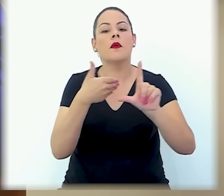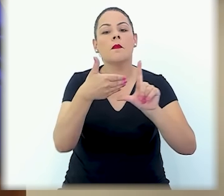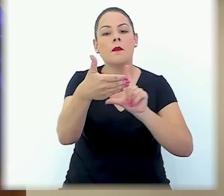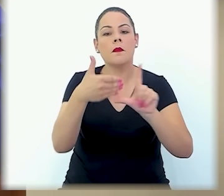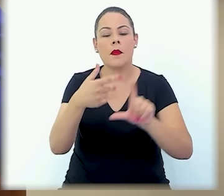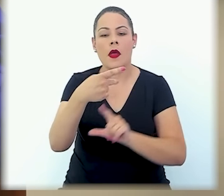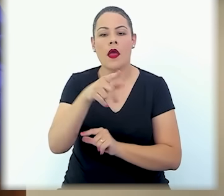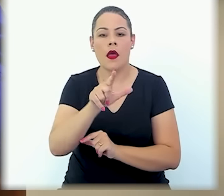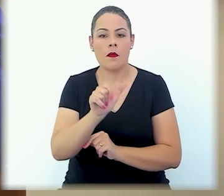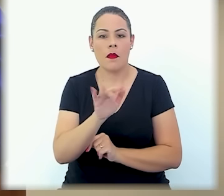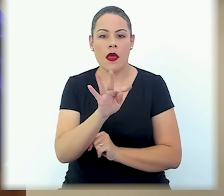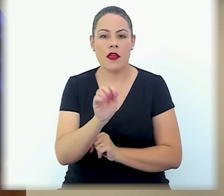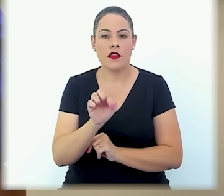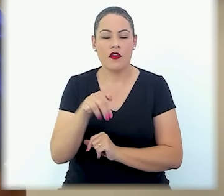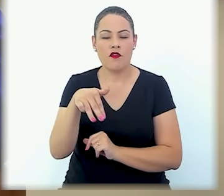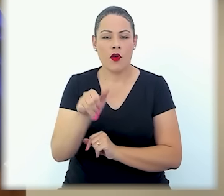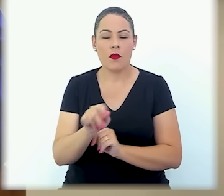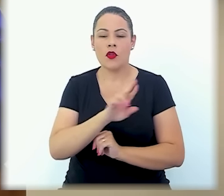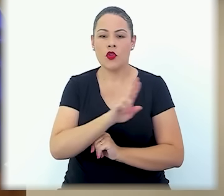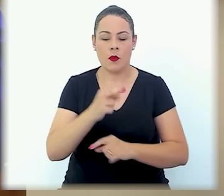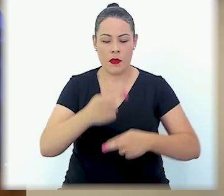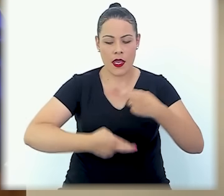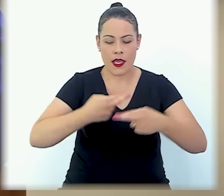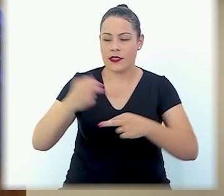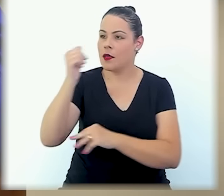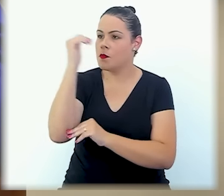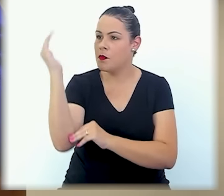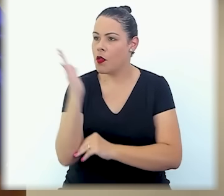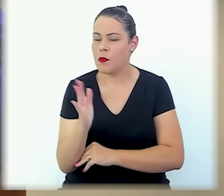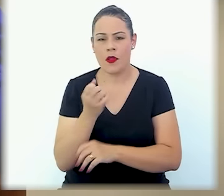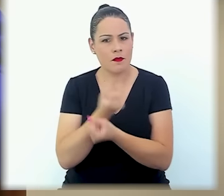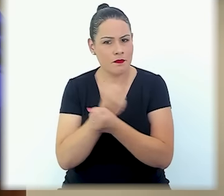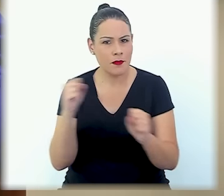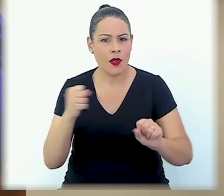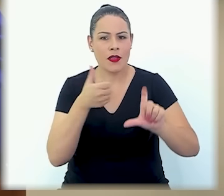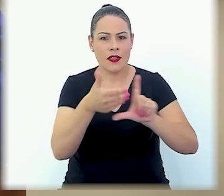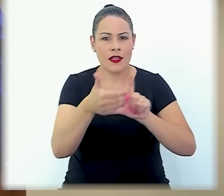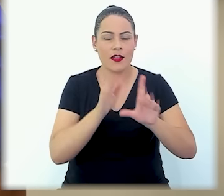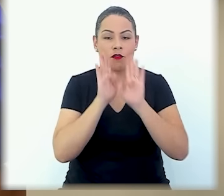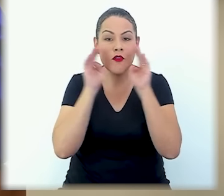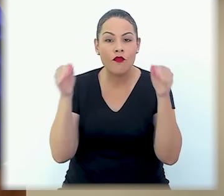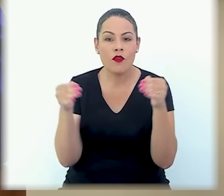plataforma. Tem uma plataforma que se chama Reciclar pelo Brasil. É uma das maiores plataformas